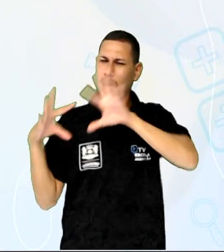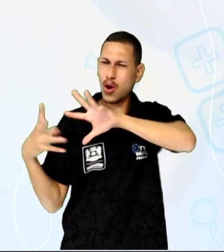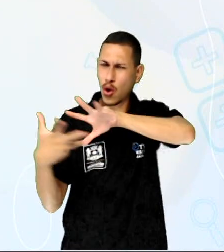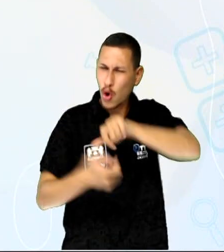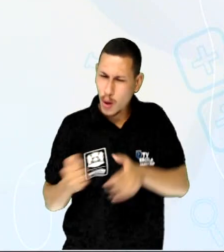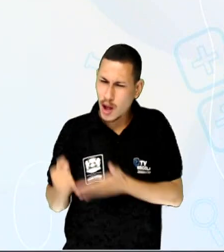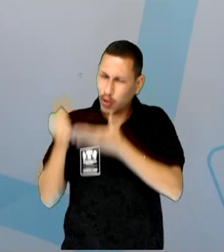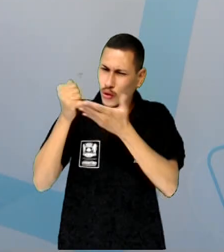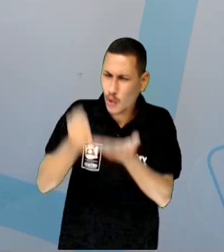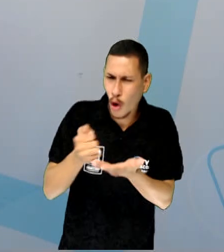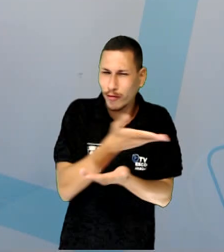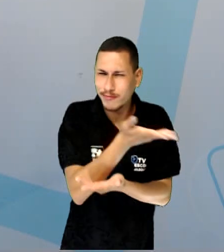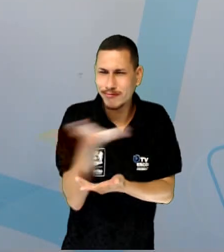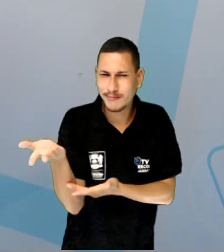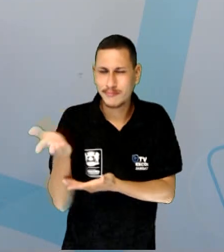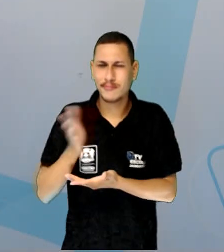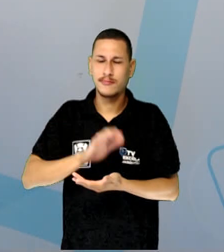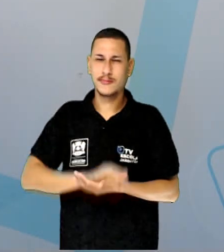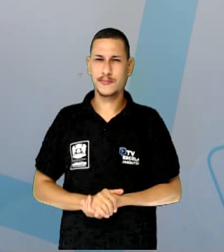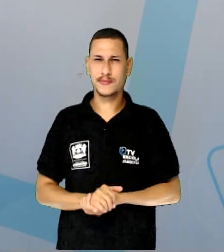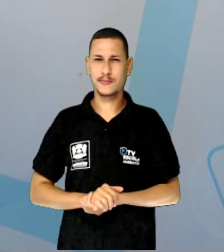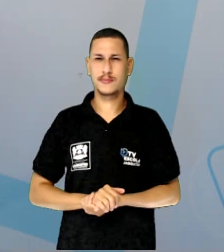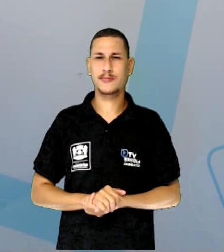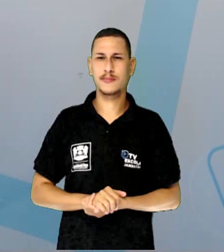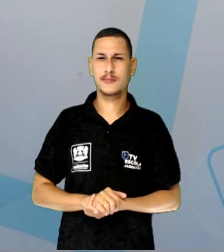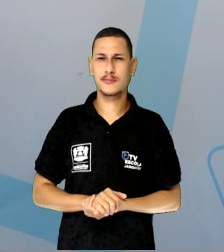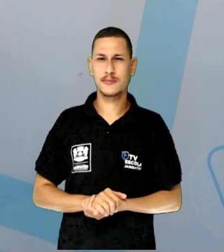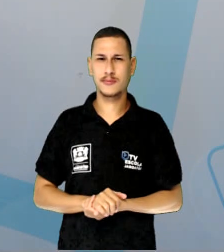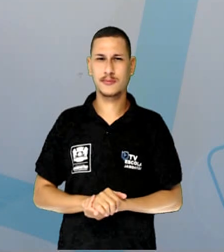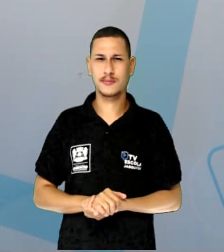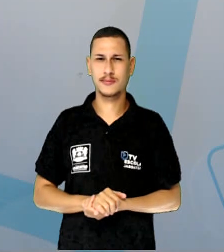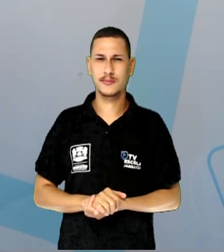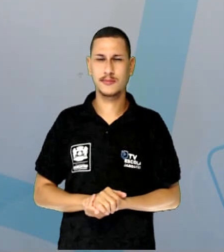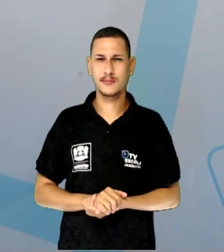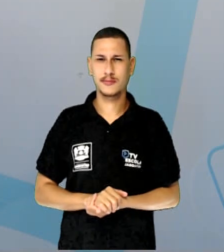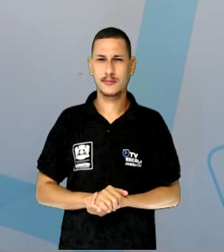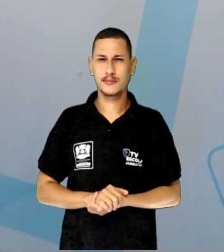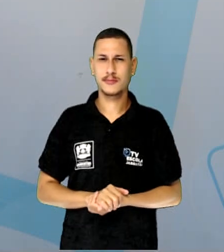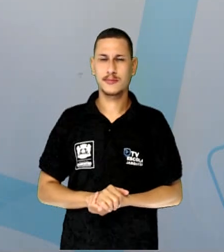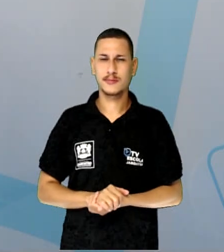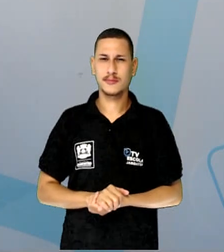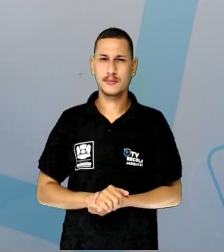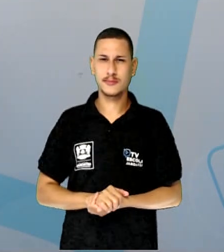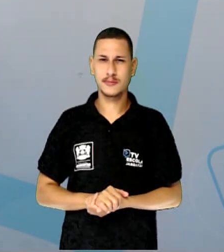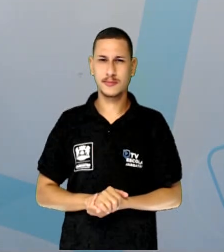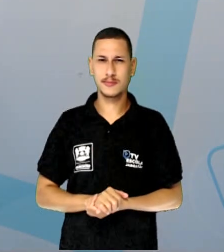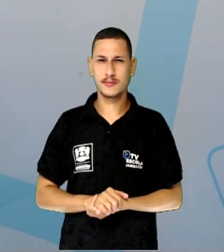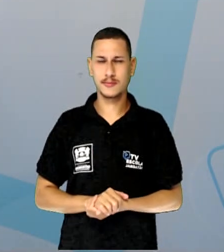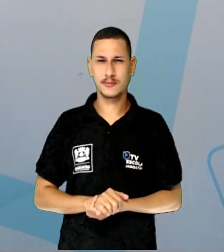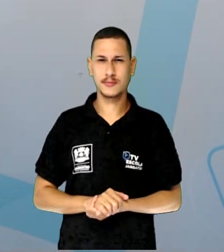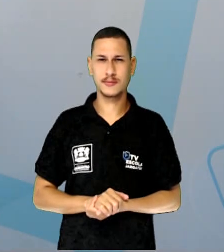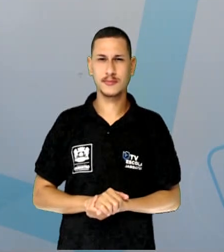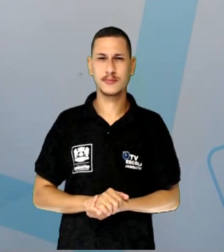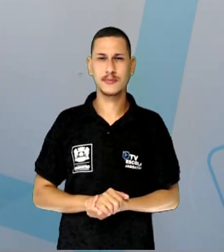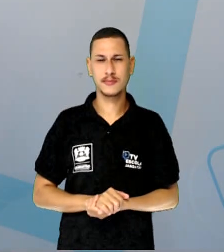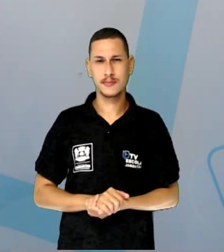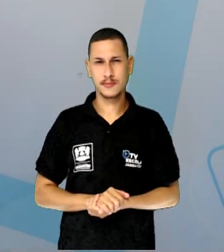Ou seja, se ele estivesse livre, ou se ele estivesse ok,